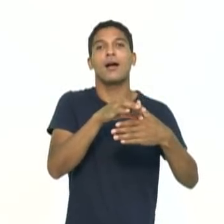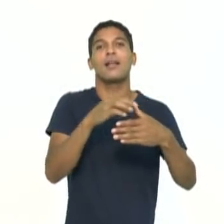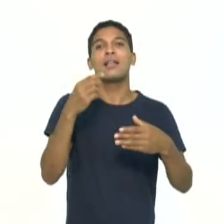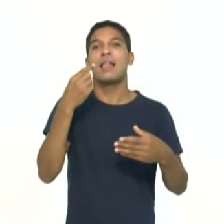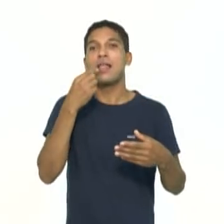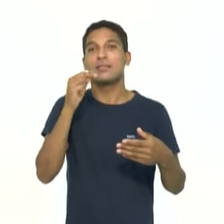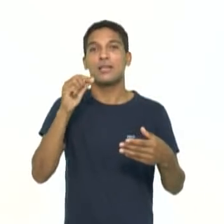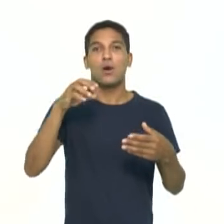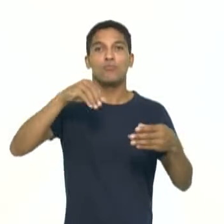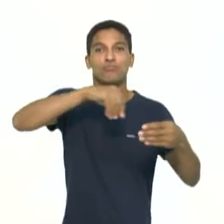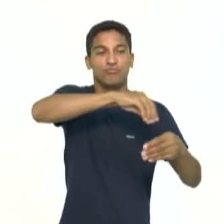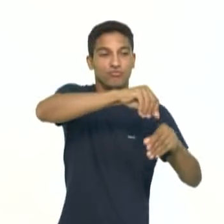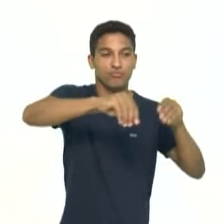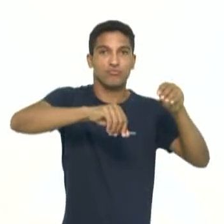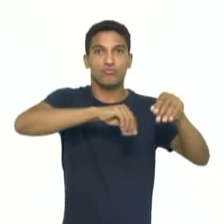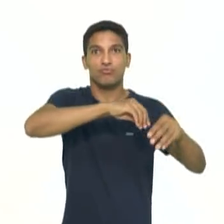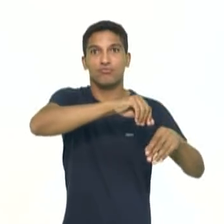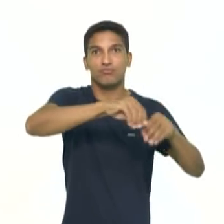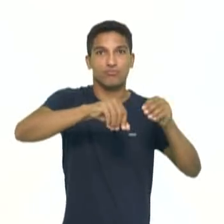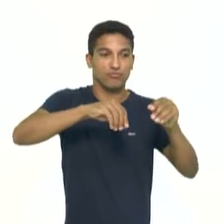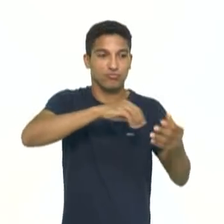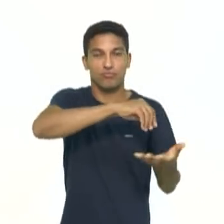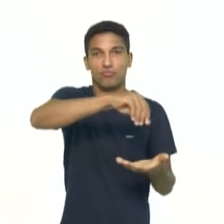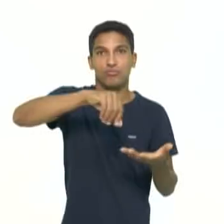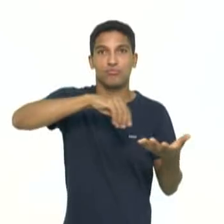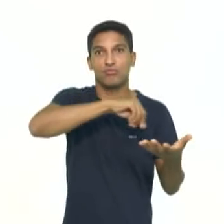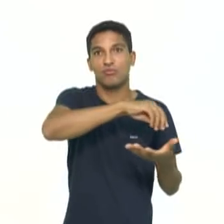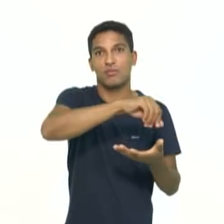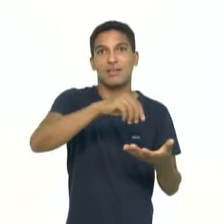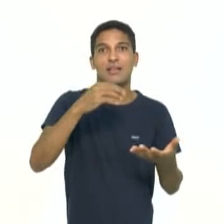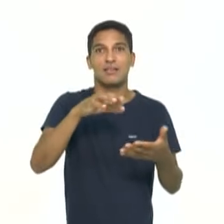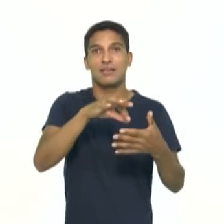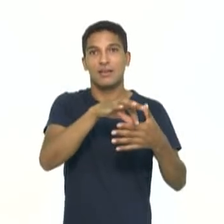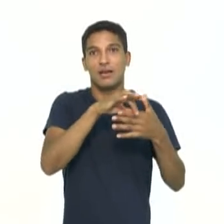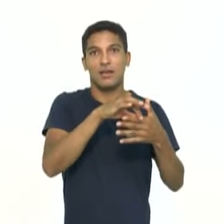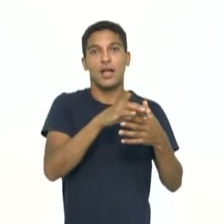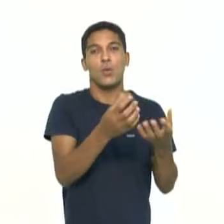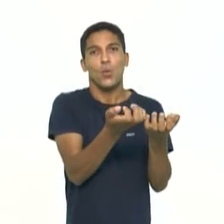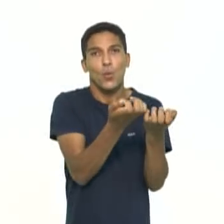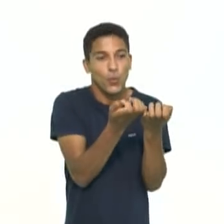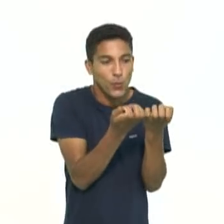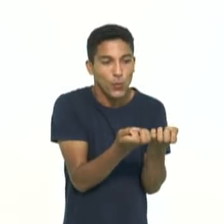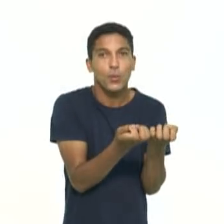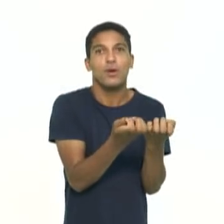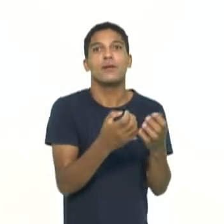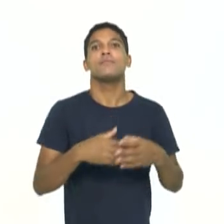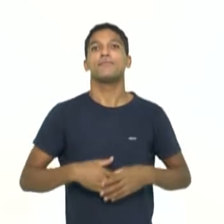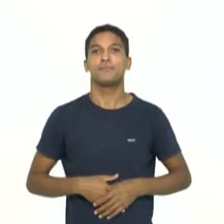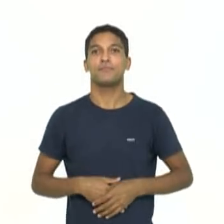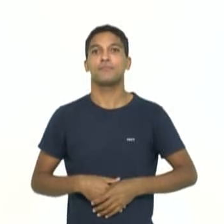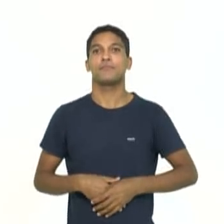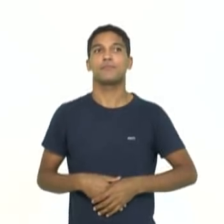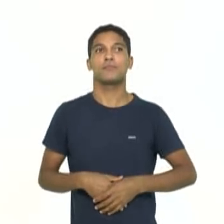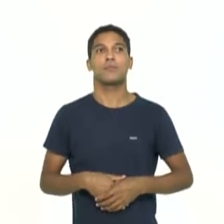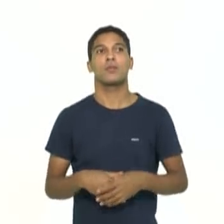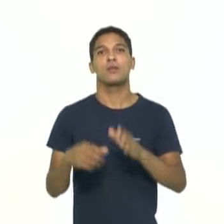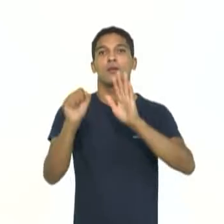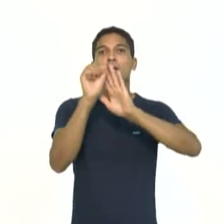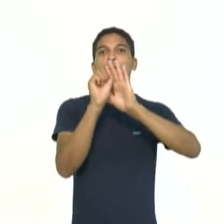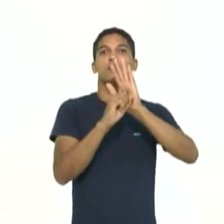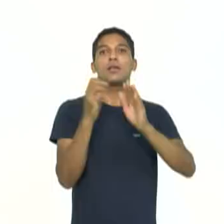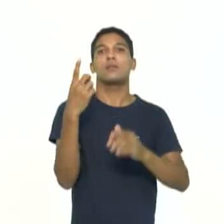Minas Gerais, como vocês já sabem, não é 7º ano, lá pelo século 18, ela estava totalmente voltada